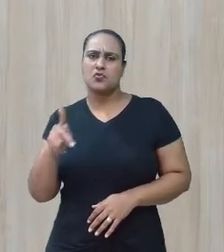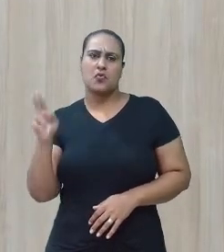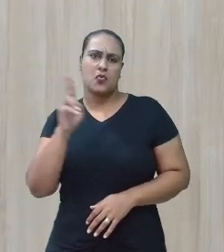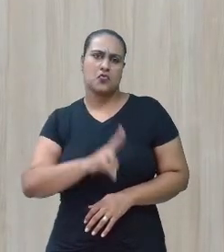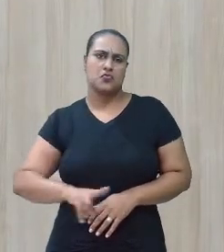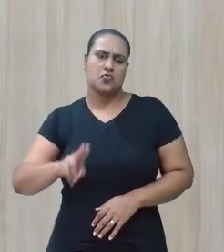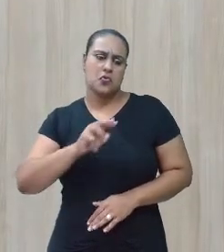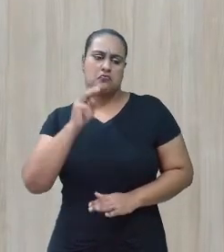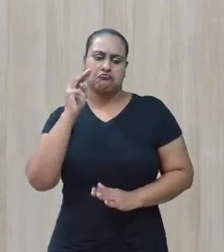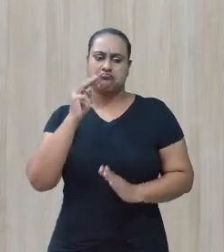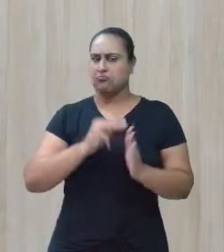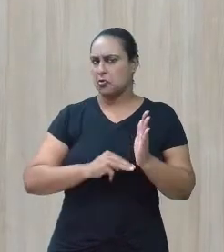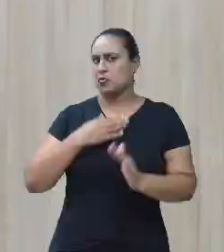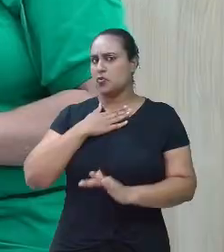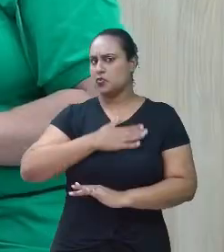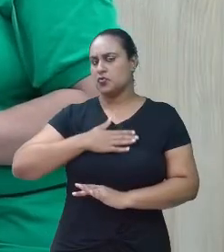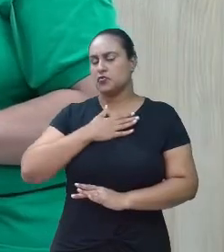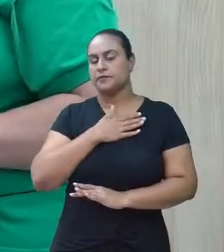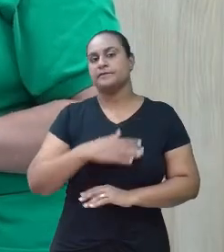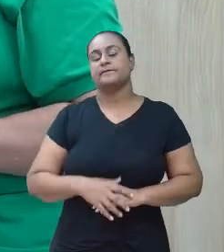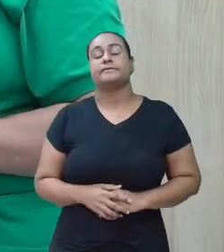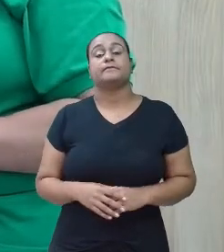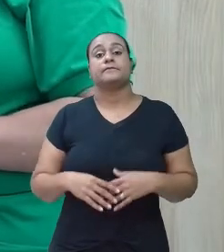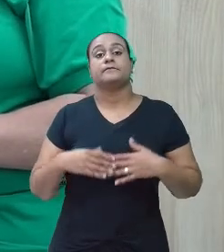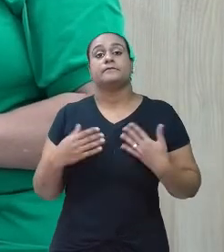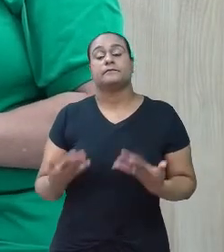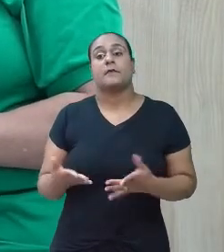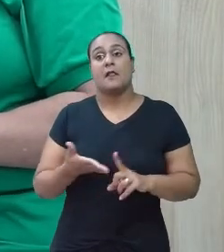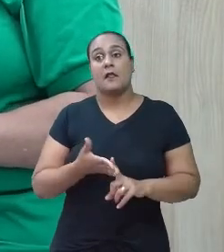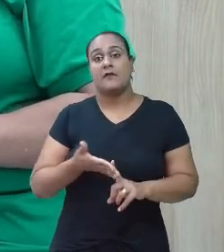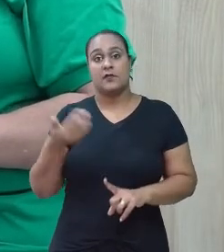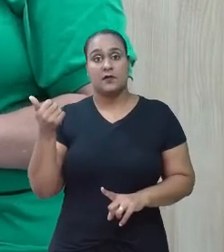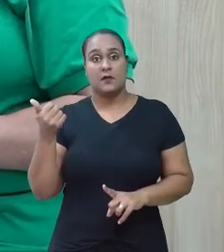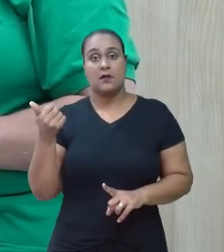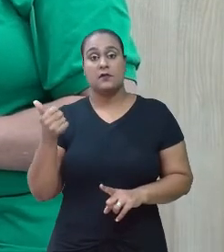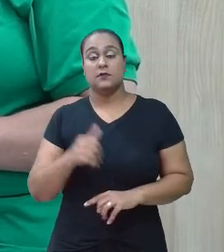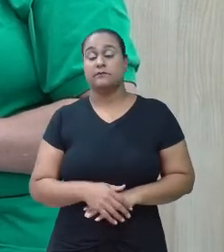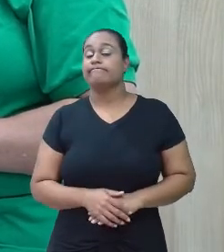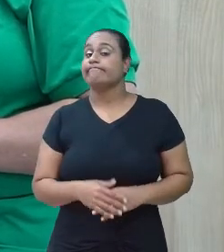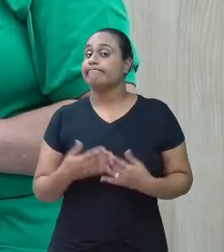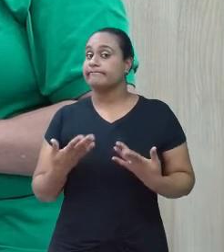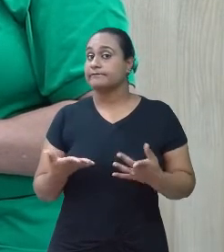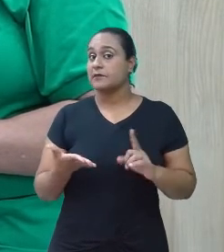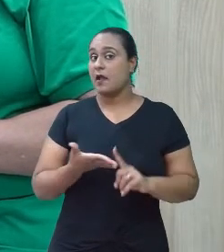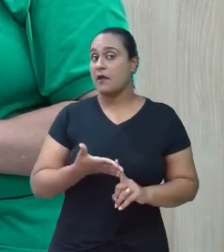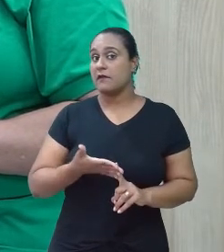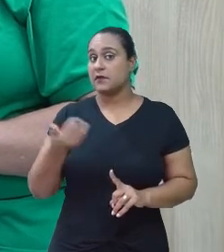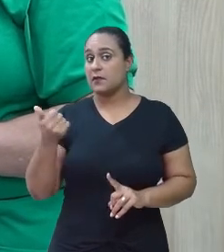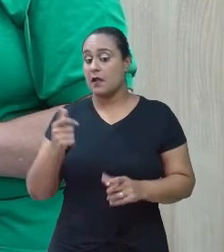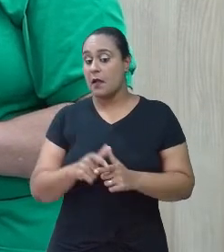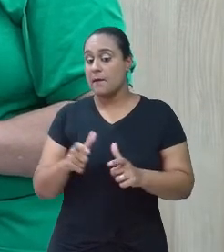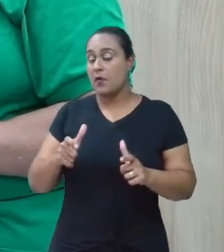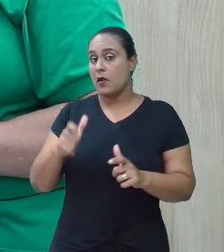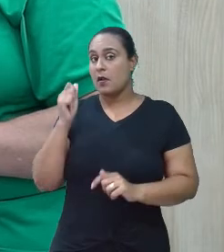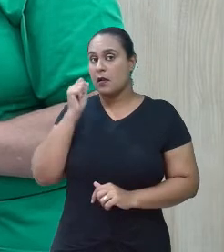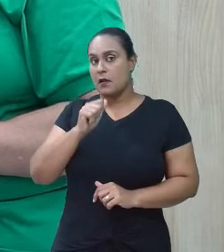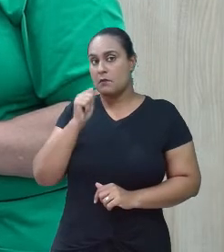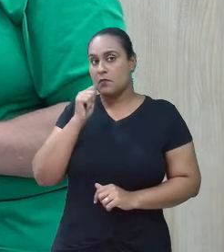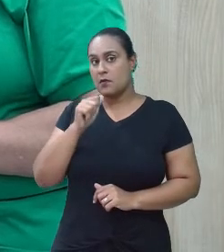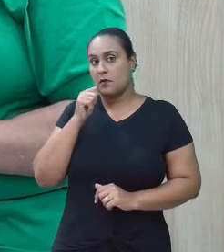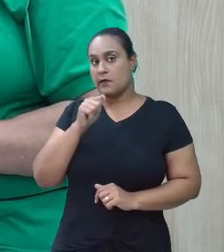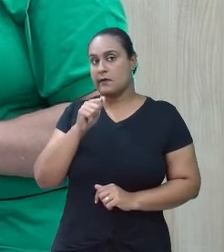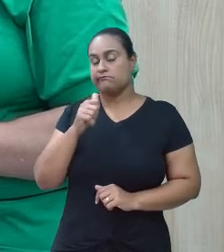se gostou. E aí, professora, diga aí. A questão aí de vantagens, né? Eu acho que a vantagem que a maioria das mulheres, né, que